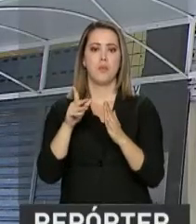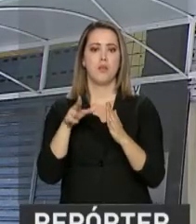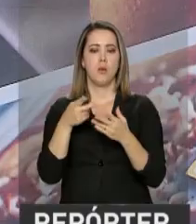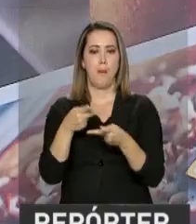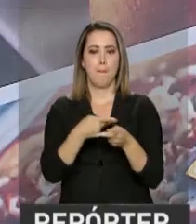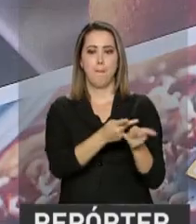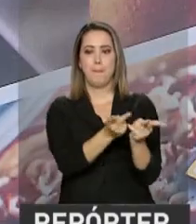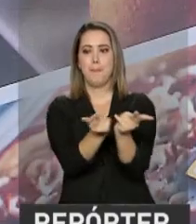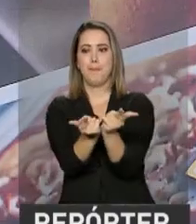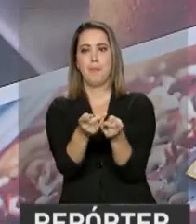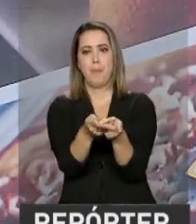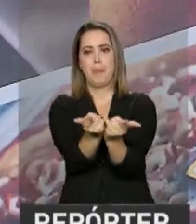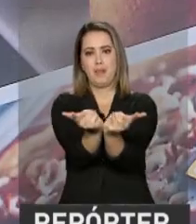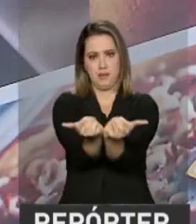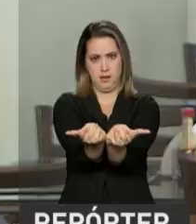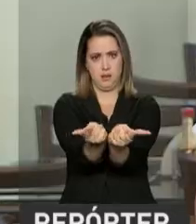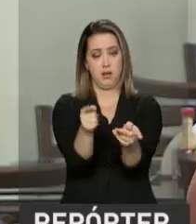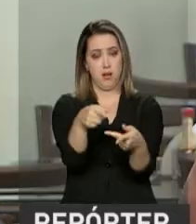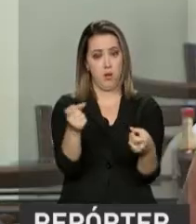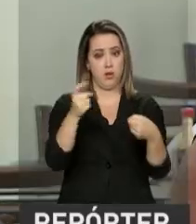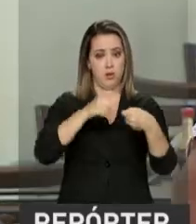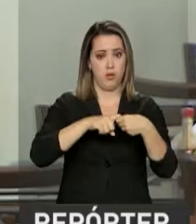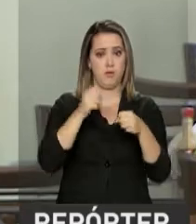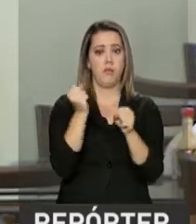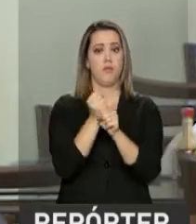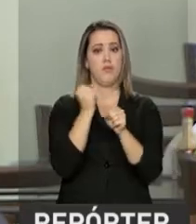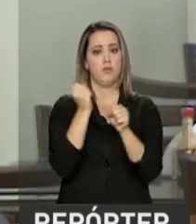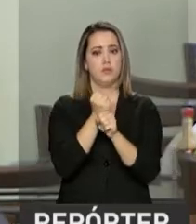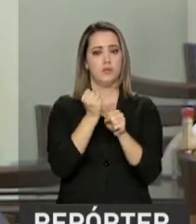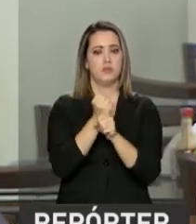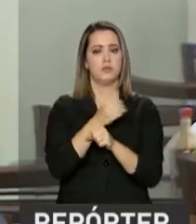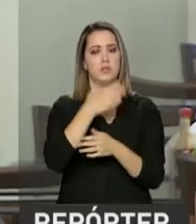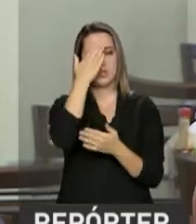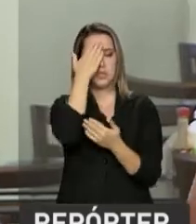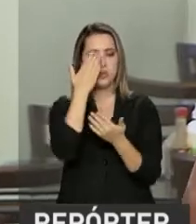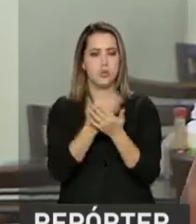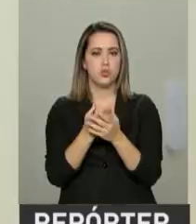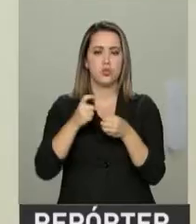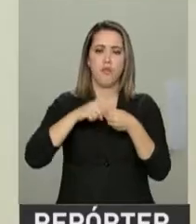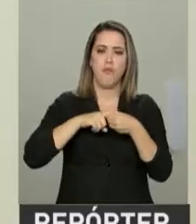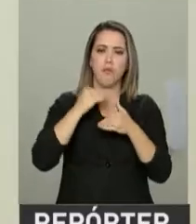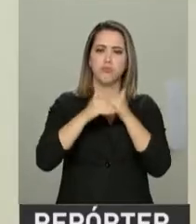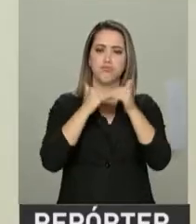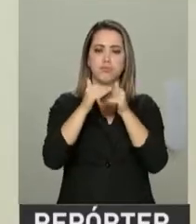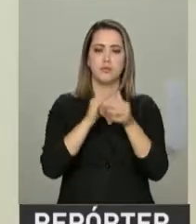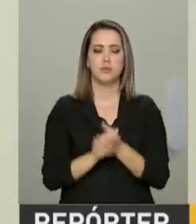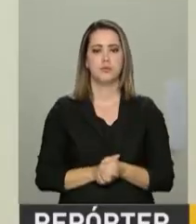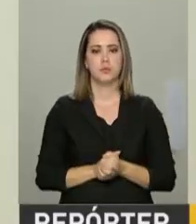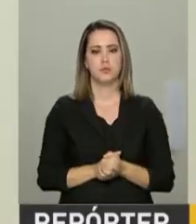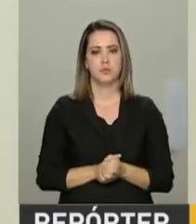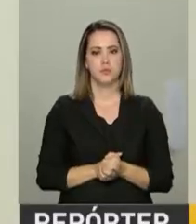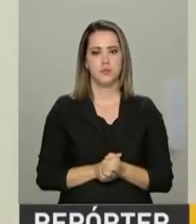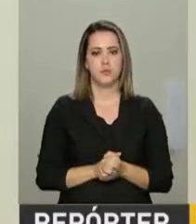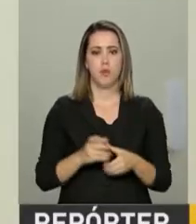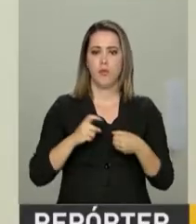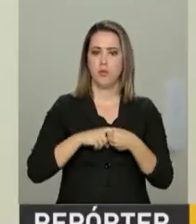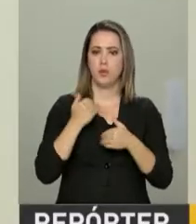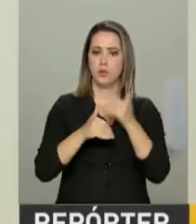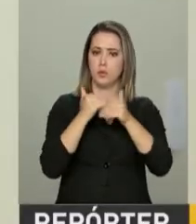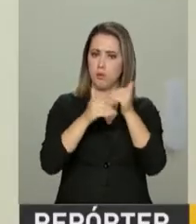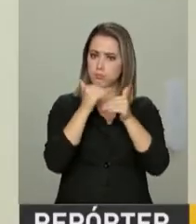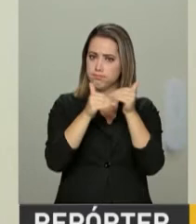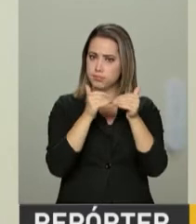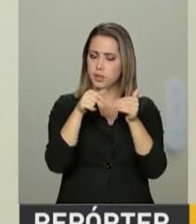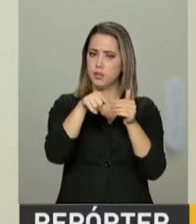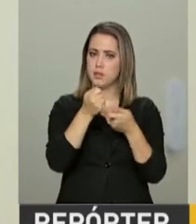pizzaria. Com a retomada das obras, ele acredita que o movimento vai novamente aumentar. Vai reaquecer novamente a economia, que nós estamos